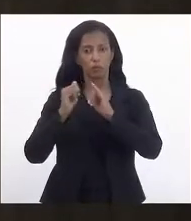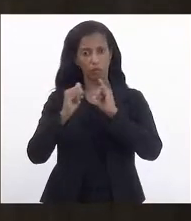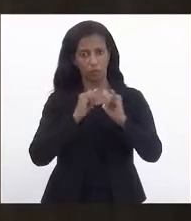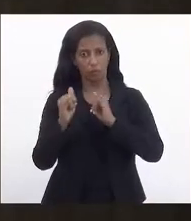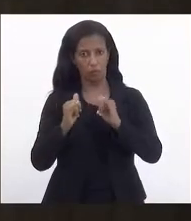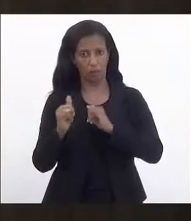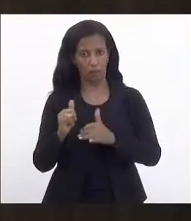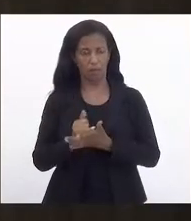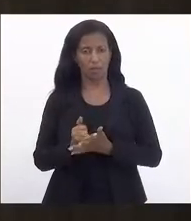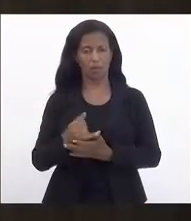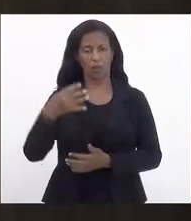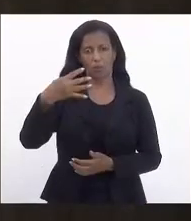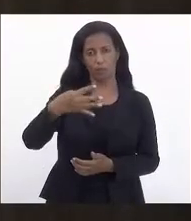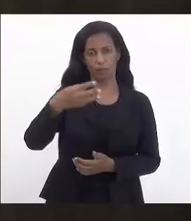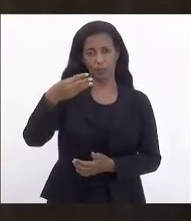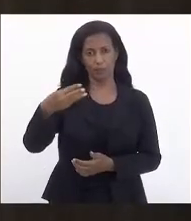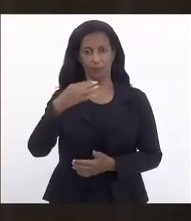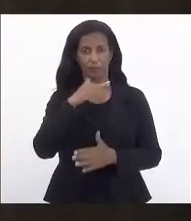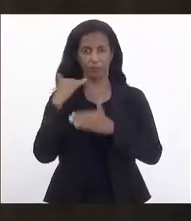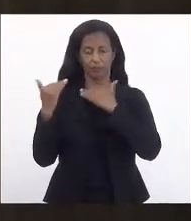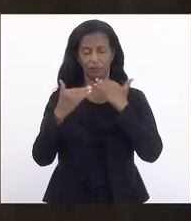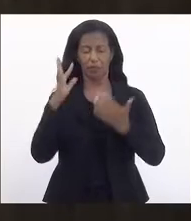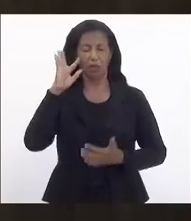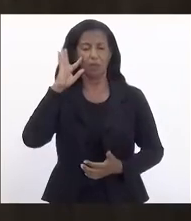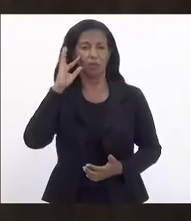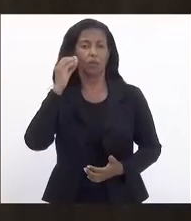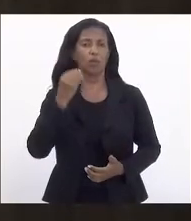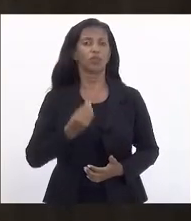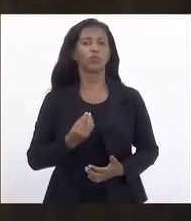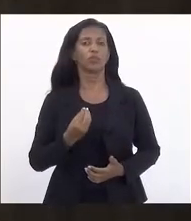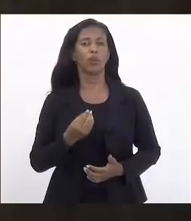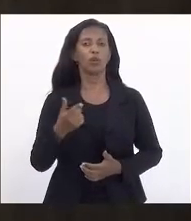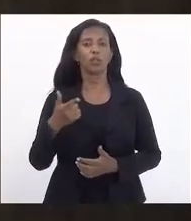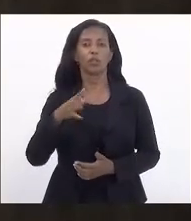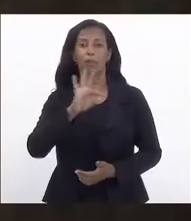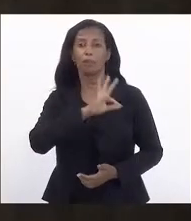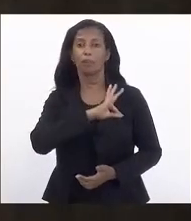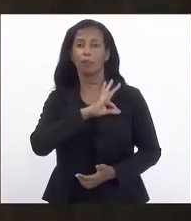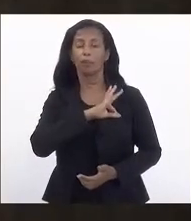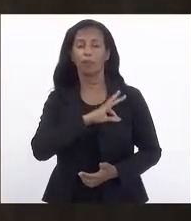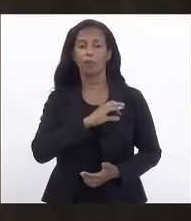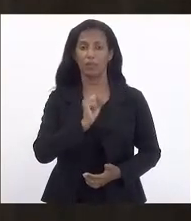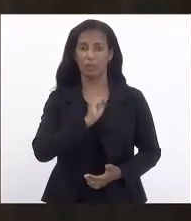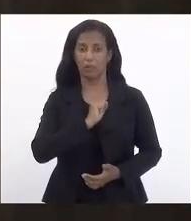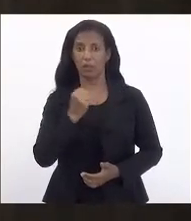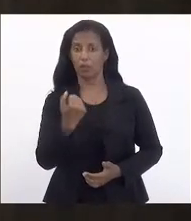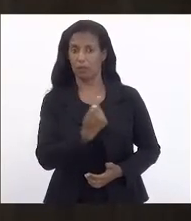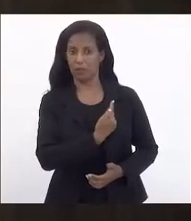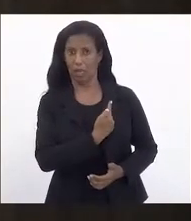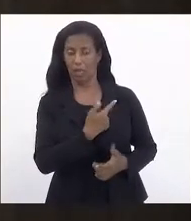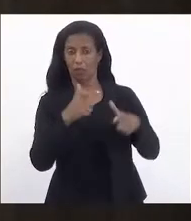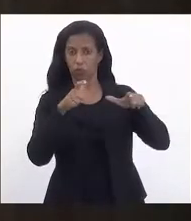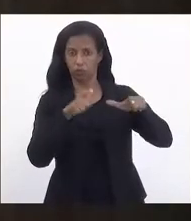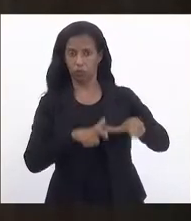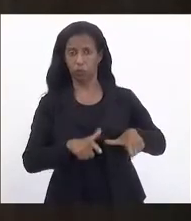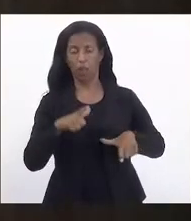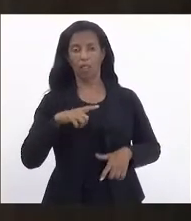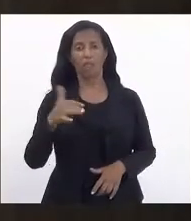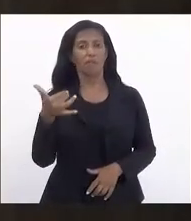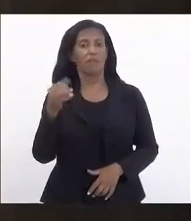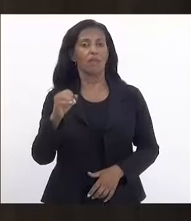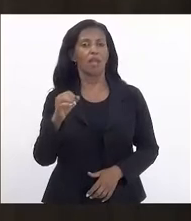destas chacinas foram resultados de operações policiais em São Gonçalo houve 10